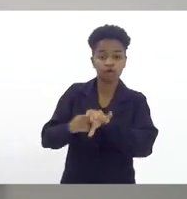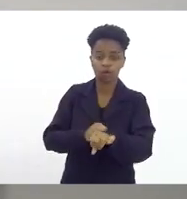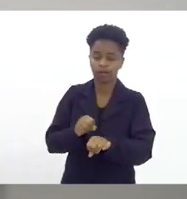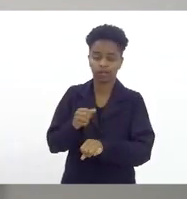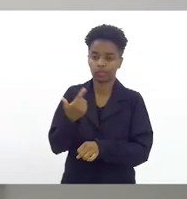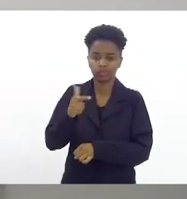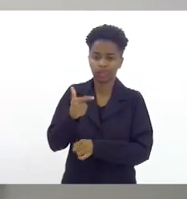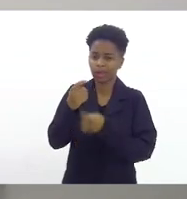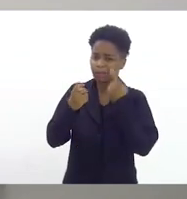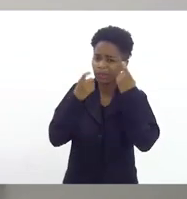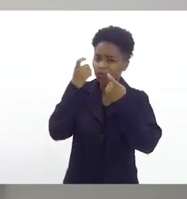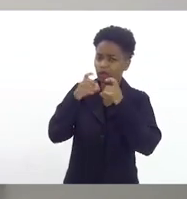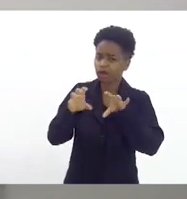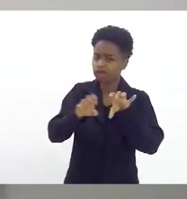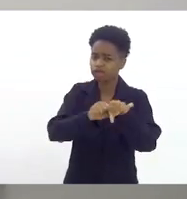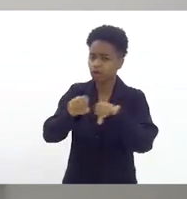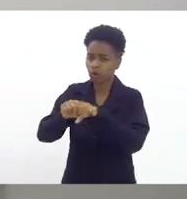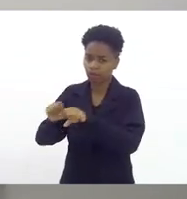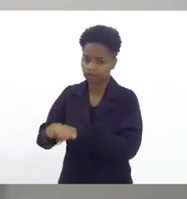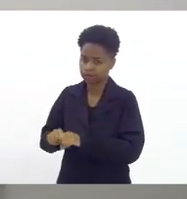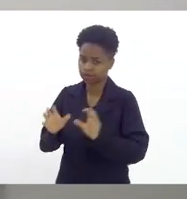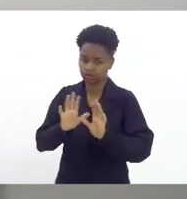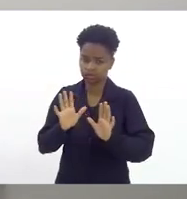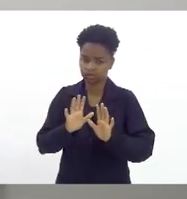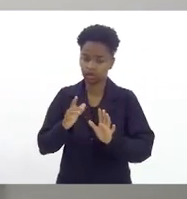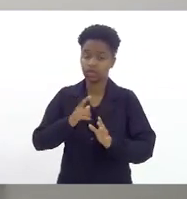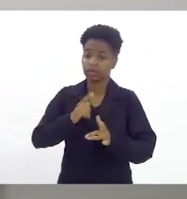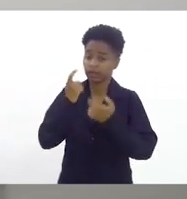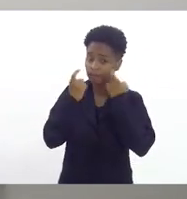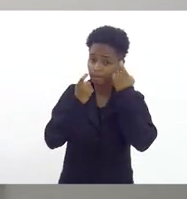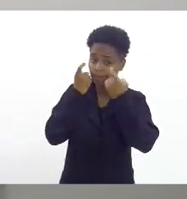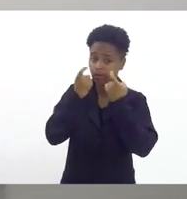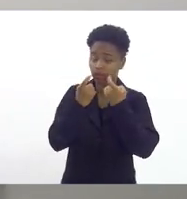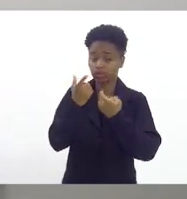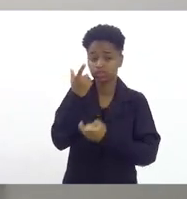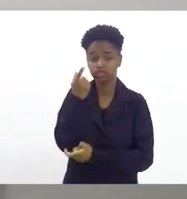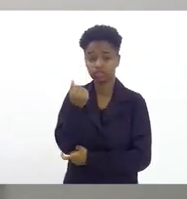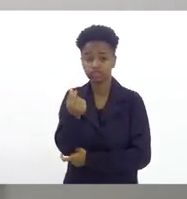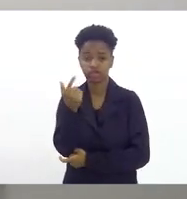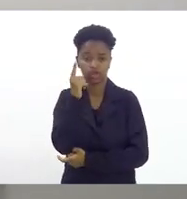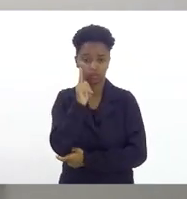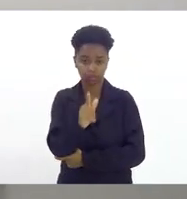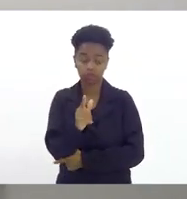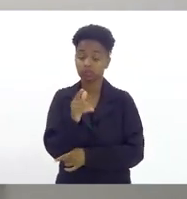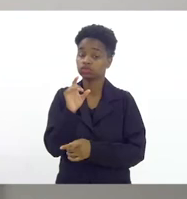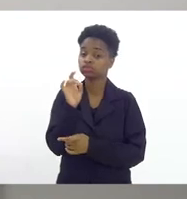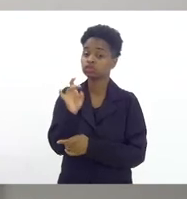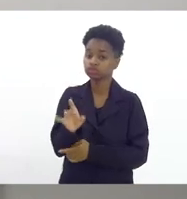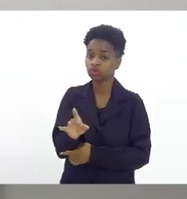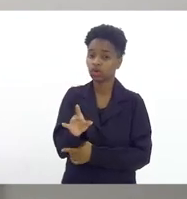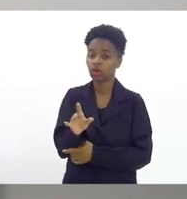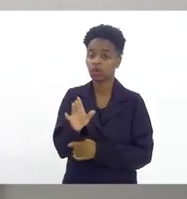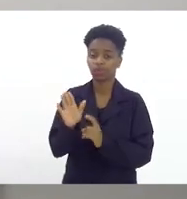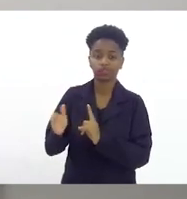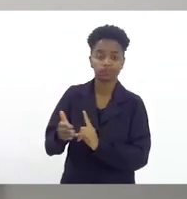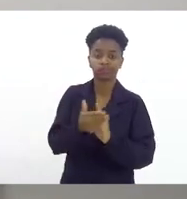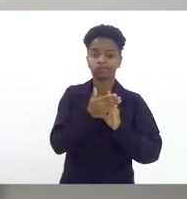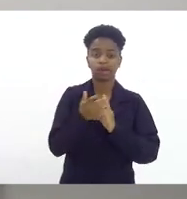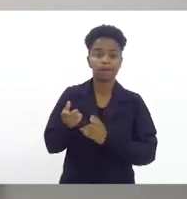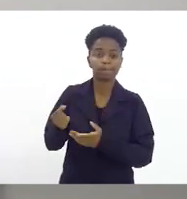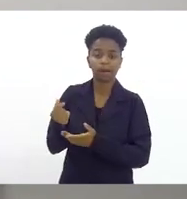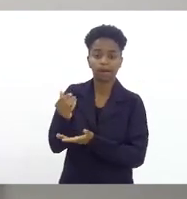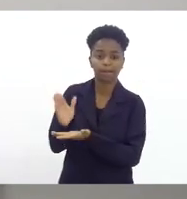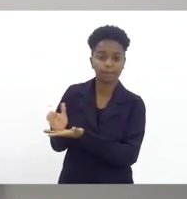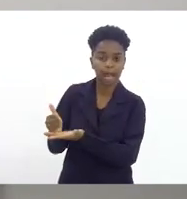preocupada com a formação desses alunos ela tá preocupada em ganhar dinheiro será apenas um posto de recolhimento de